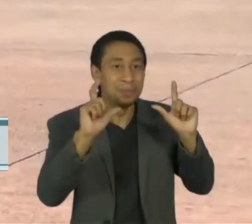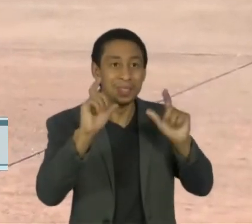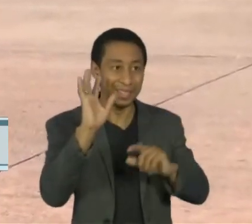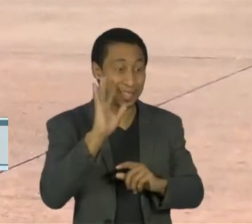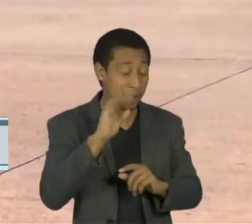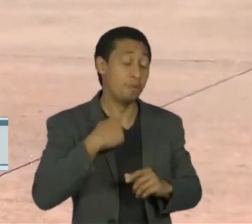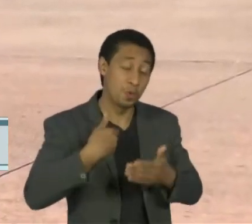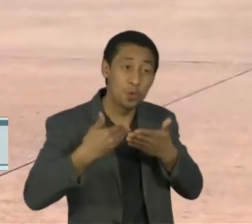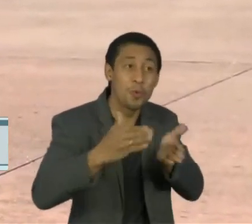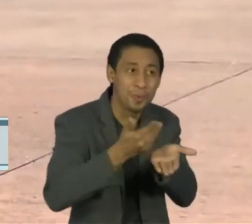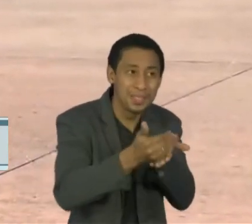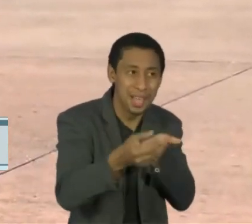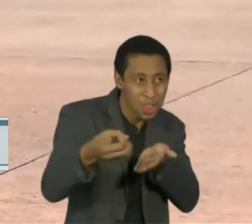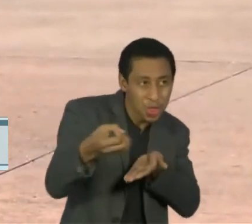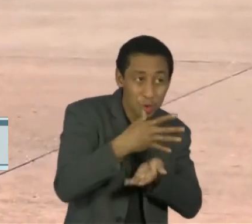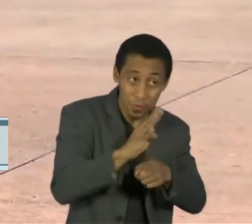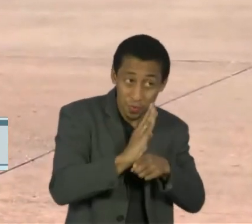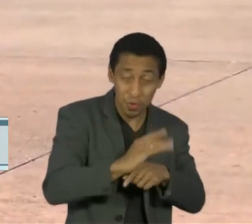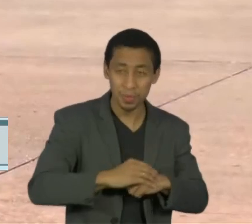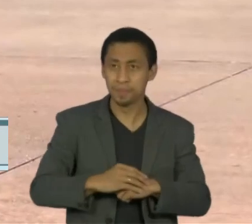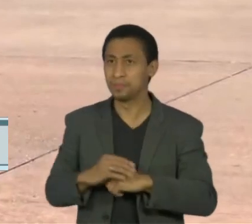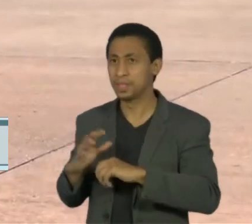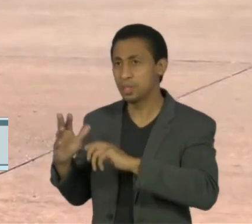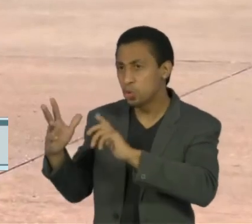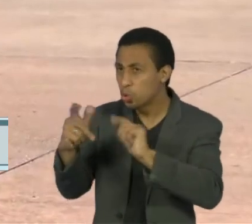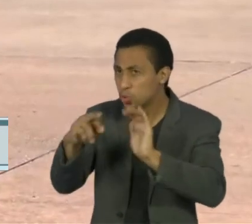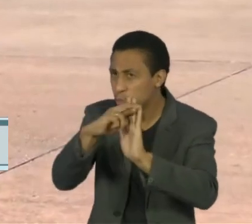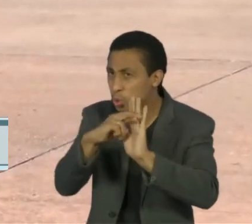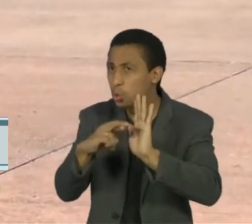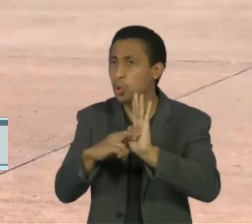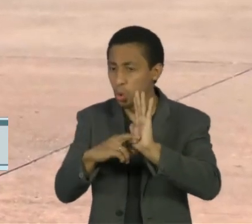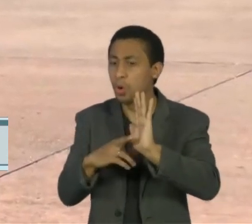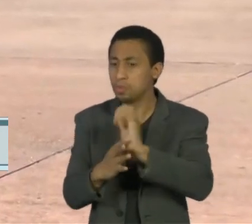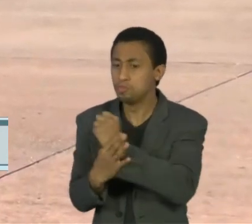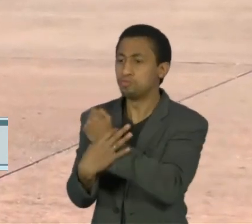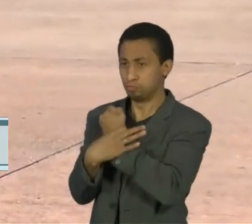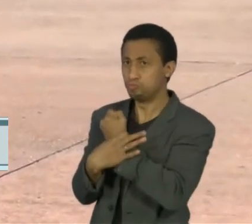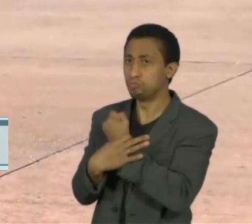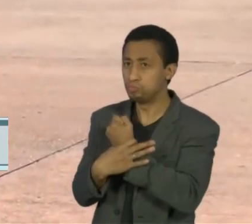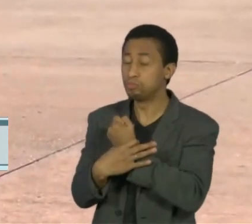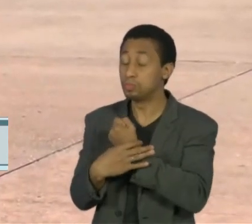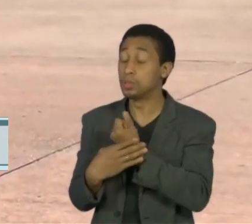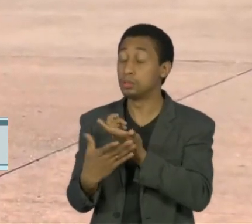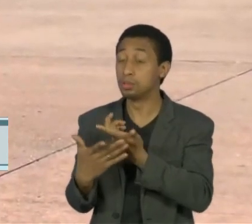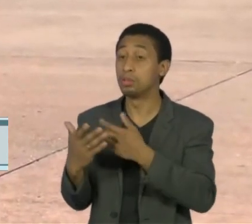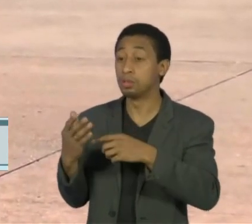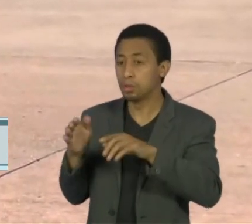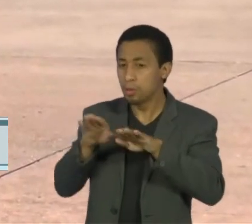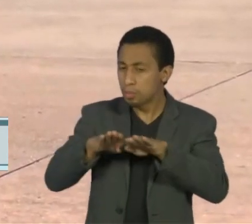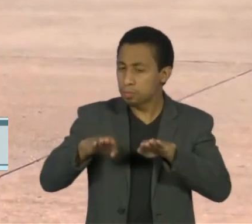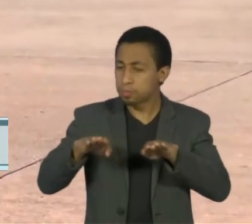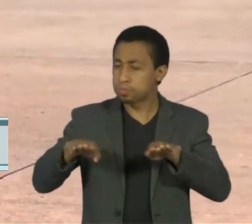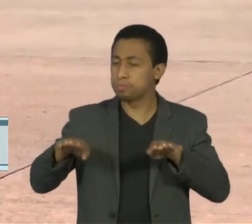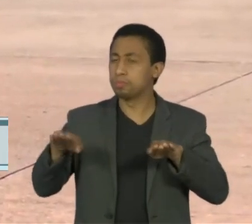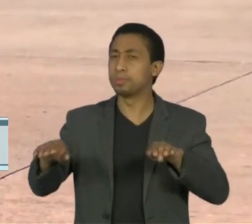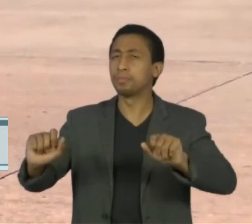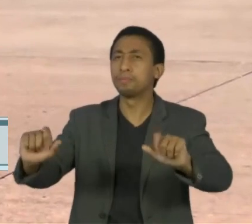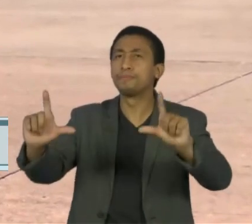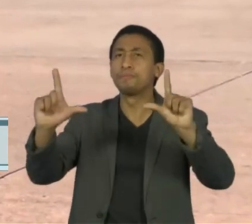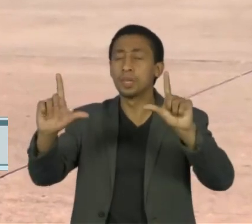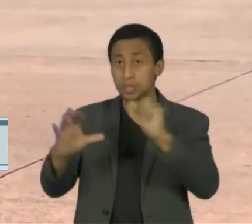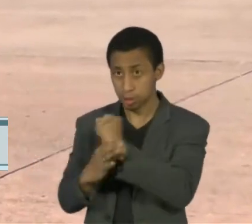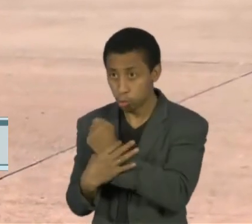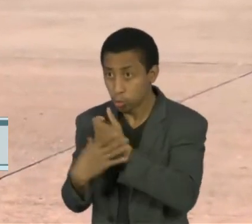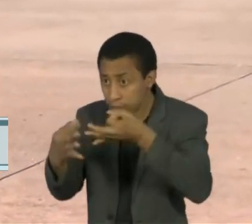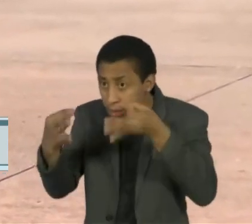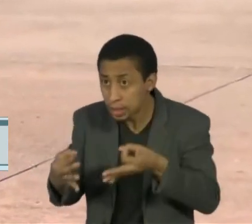dia. E aqui, todos os protocolos de segurança para garantir que as pessoas estejam seguras são